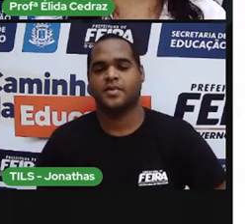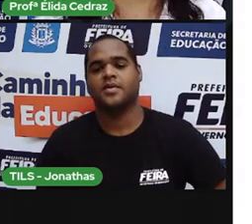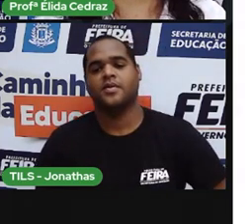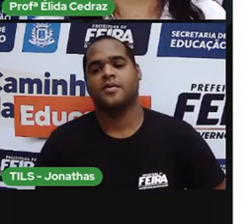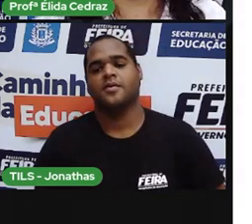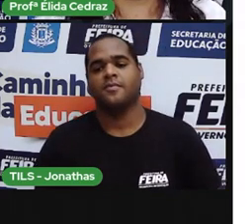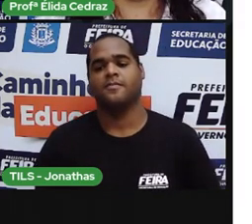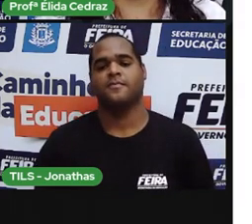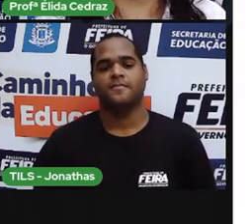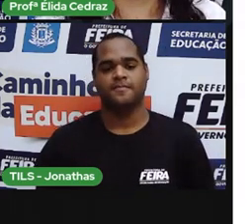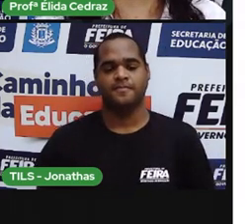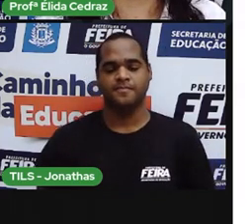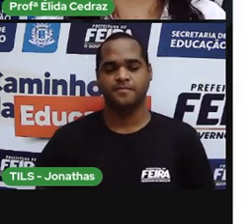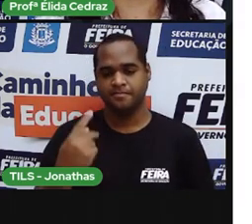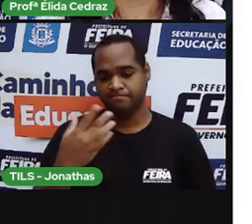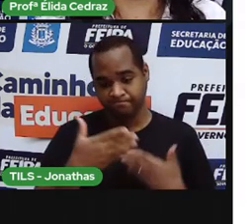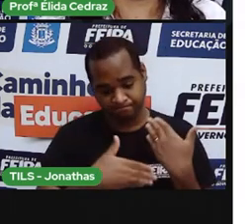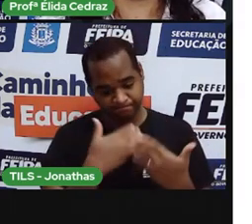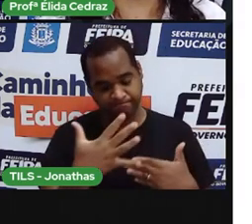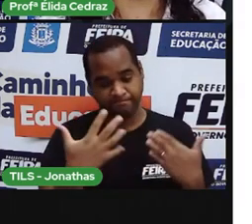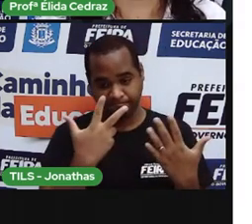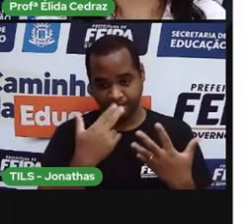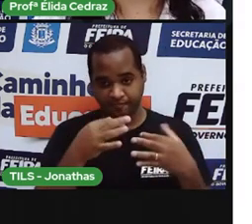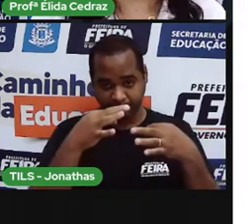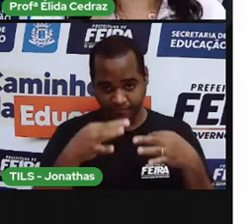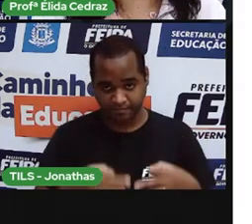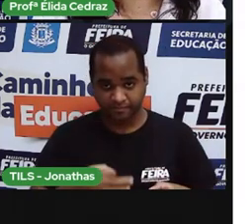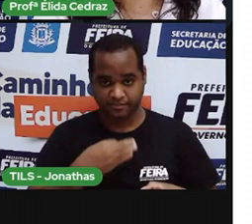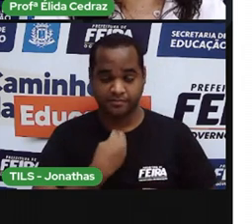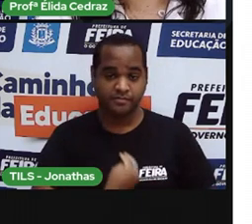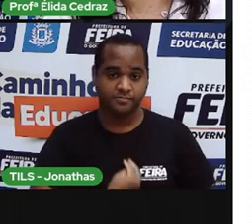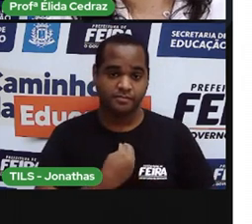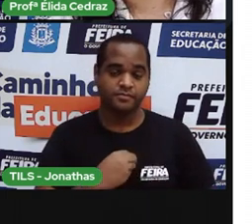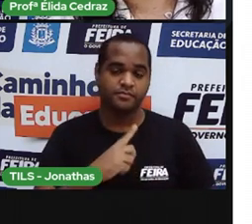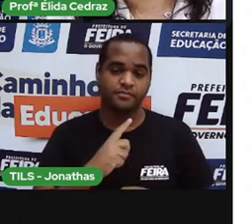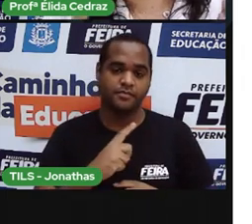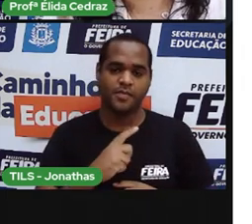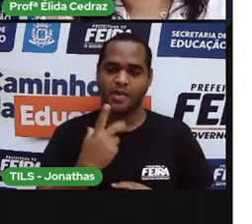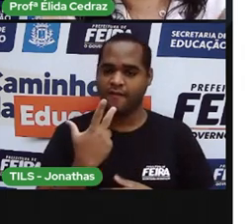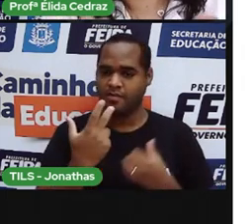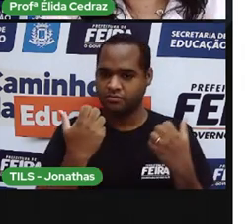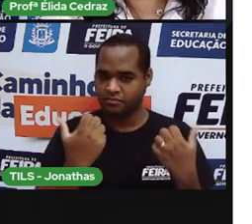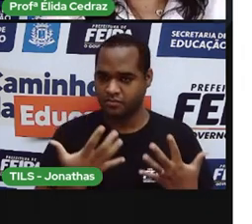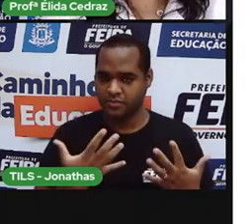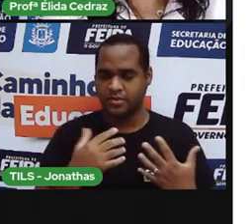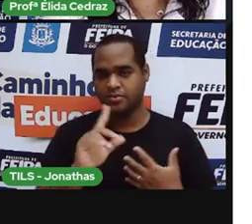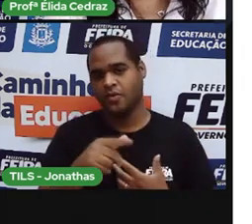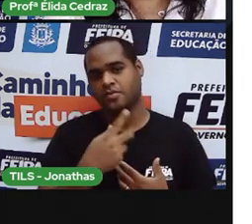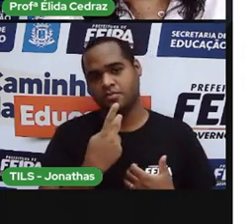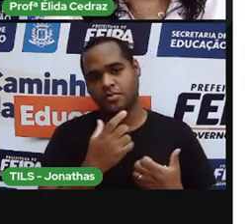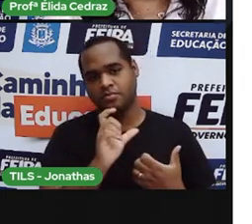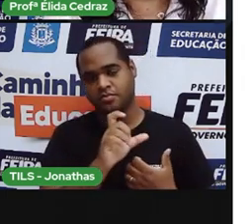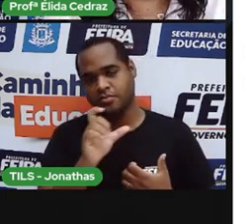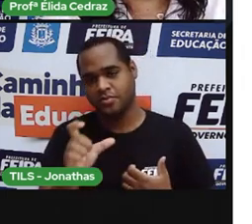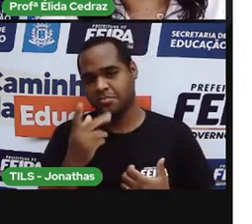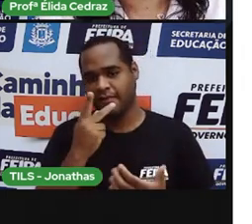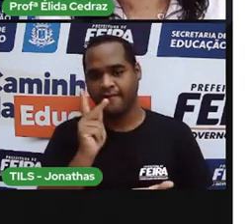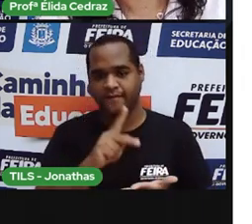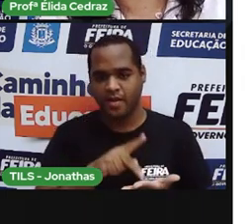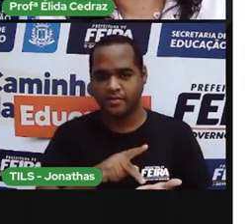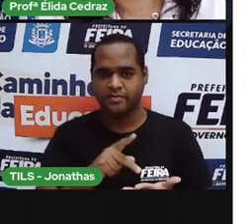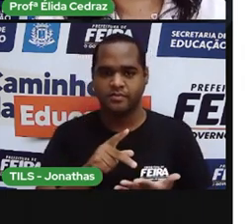Escreva a sequência abaixo de forma correta. Aí está as palavras todas grudadinhas.